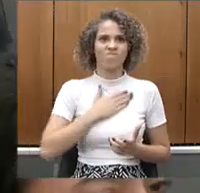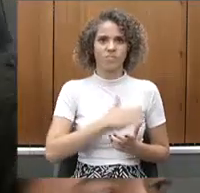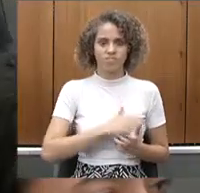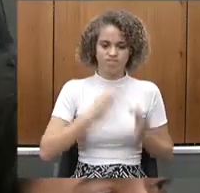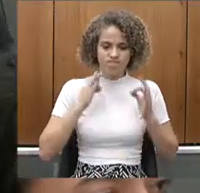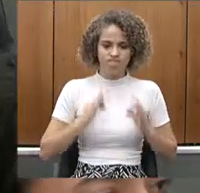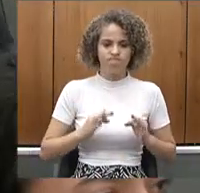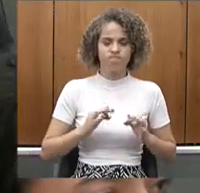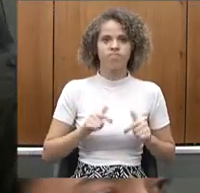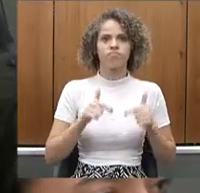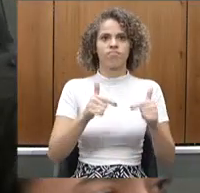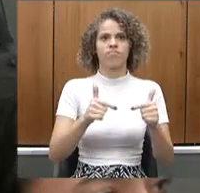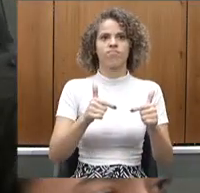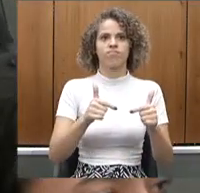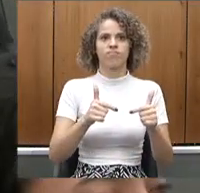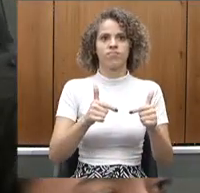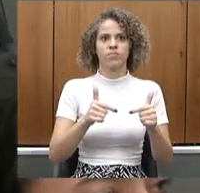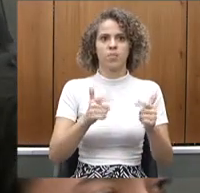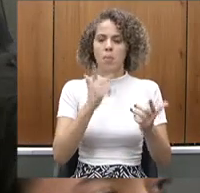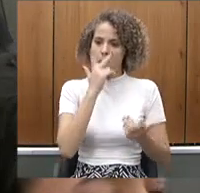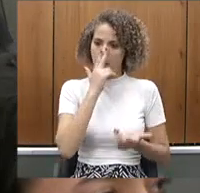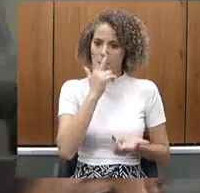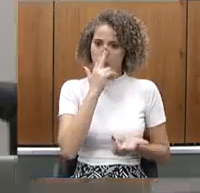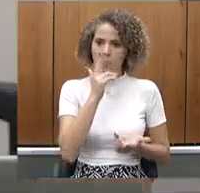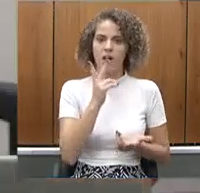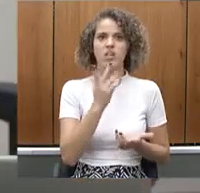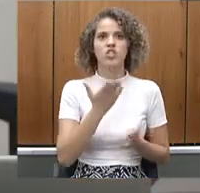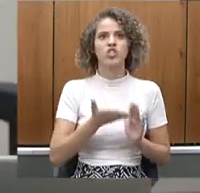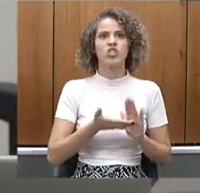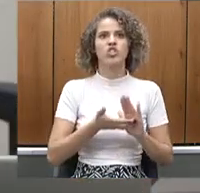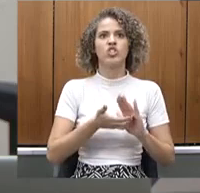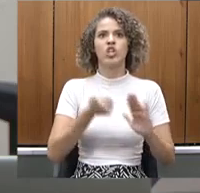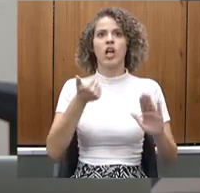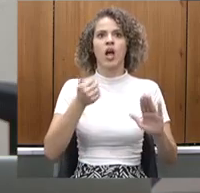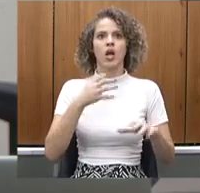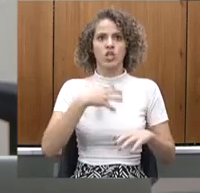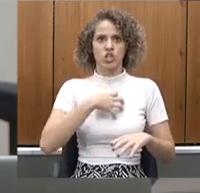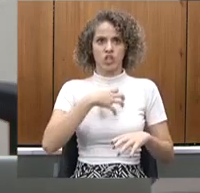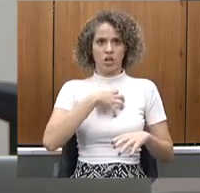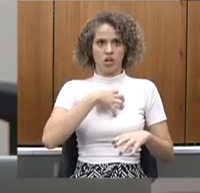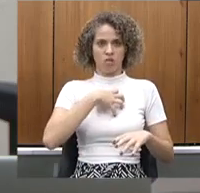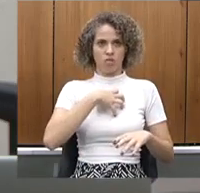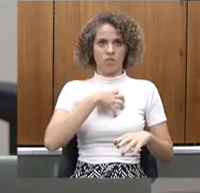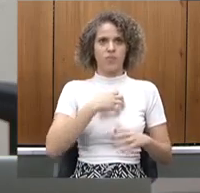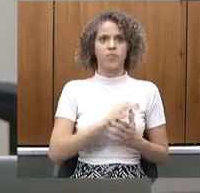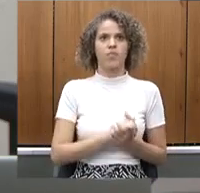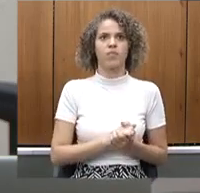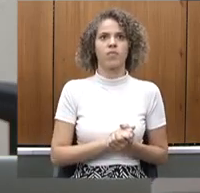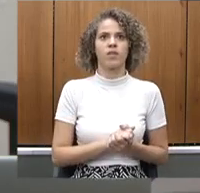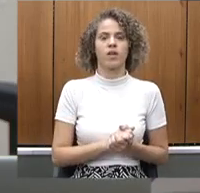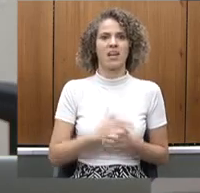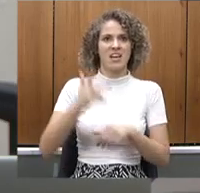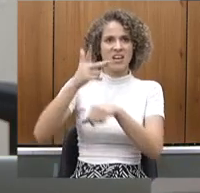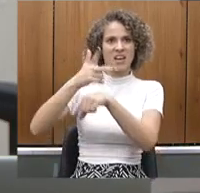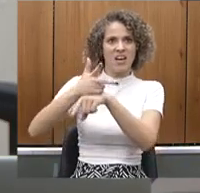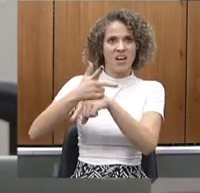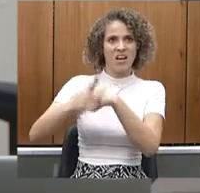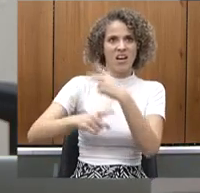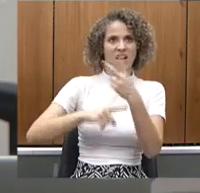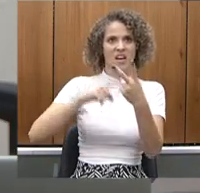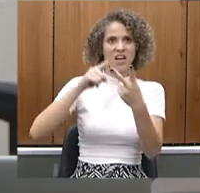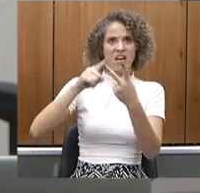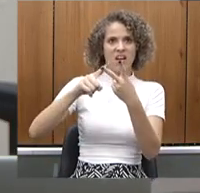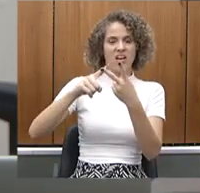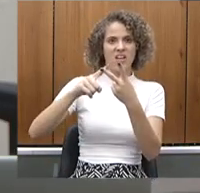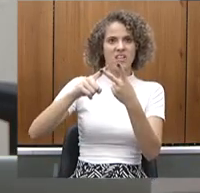esse vídeo sentinela estão retirando o suficiente nela e câmeras que não é